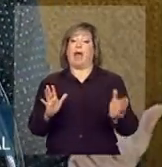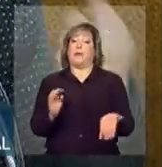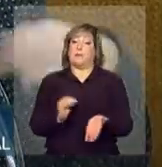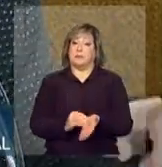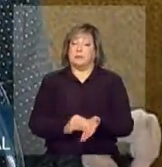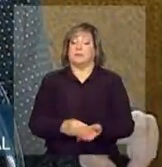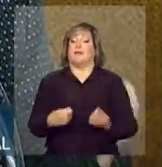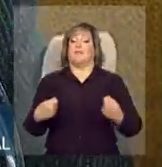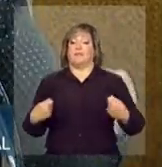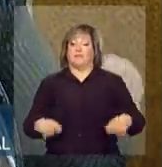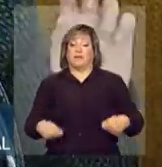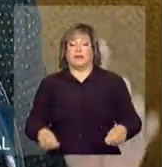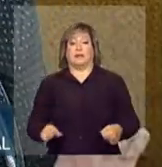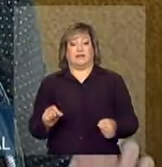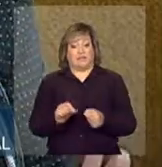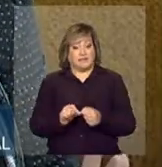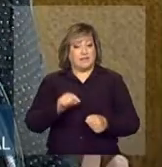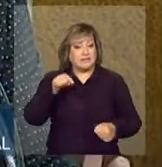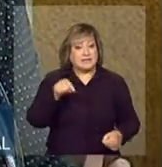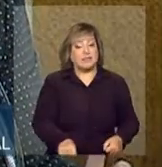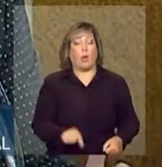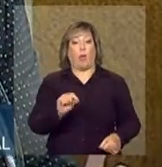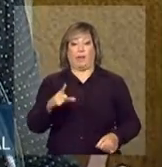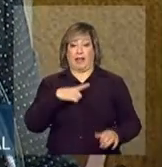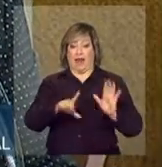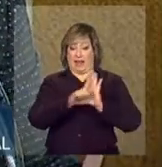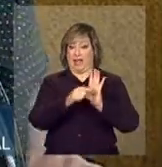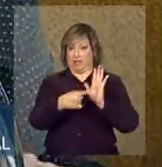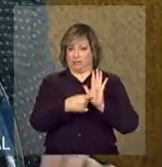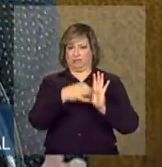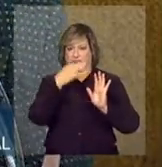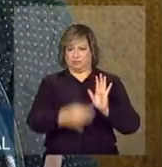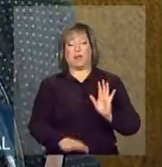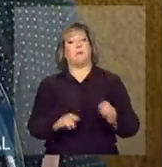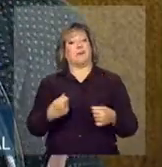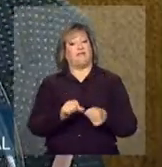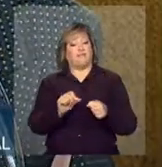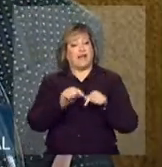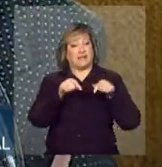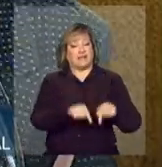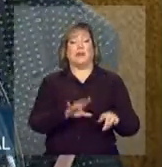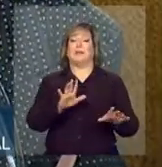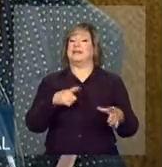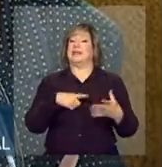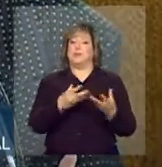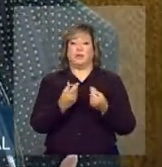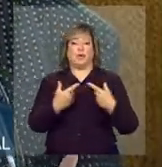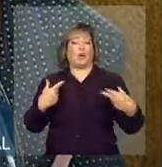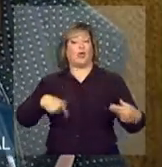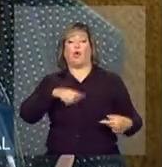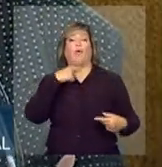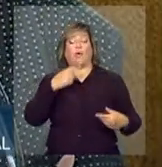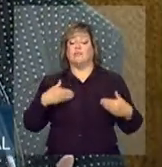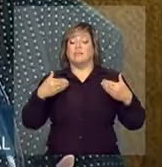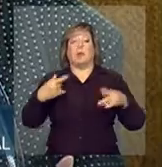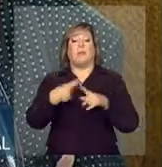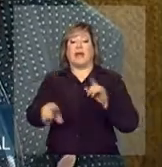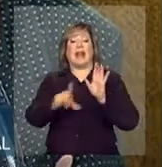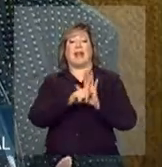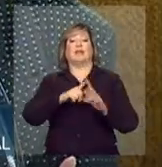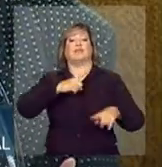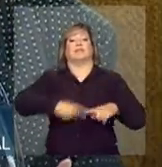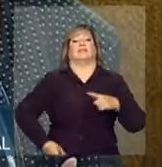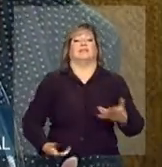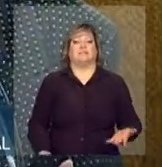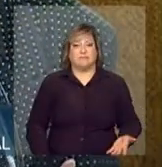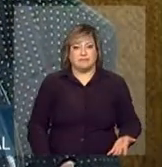do desafio que é executar o que está estabelecido na lei. Mas tem muita coisa que a gente não consegue avançar porque a lei não permite.